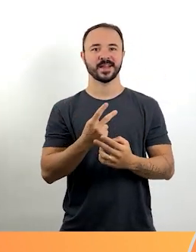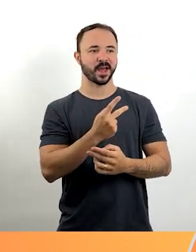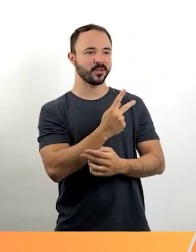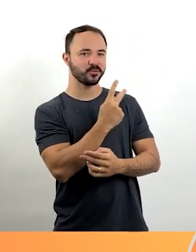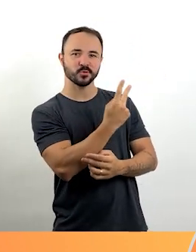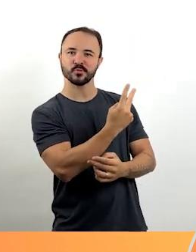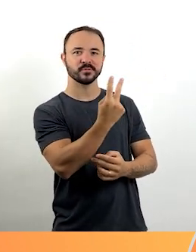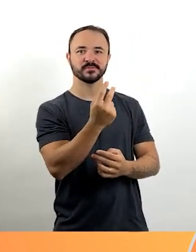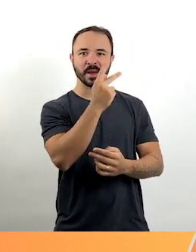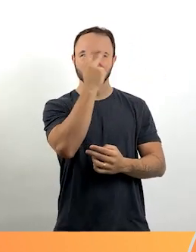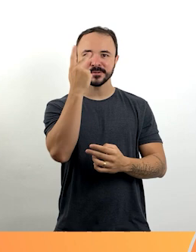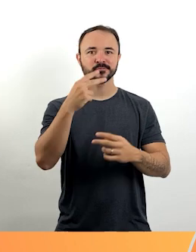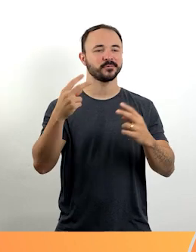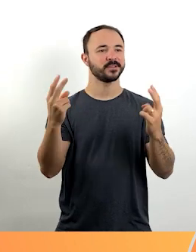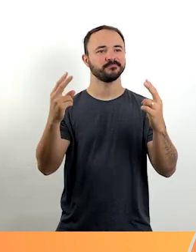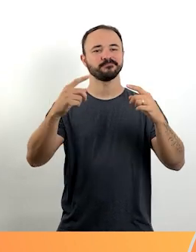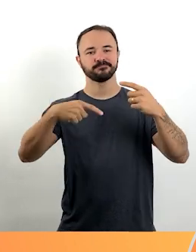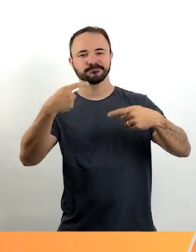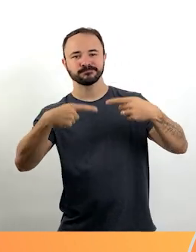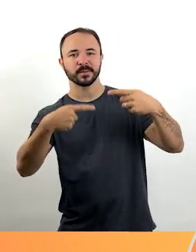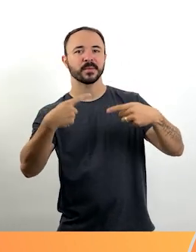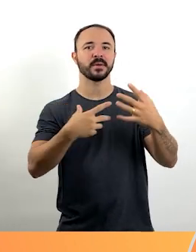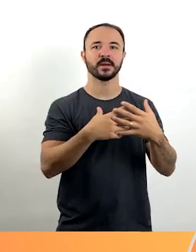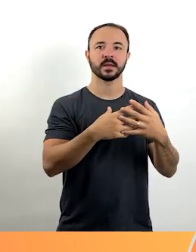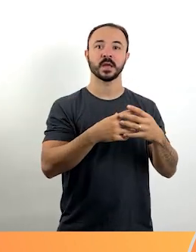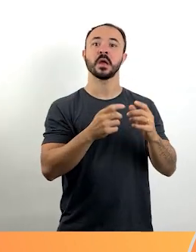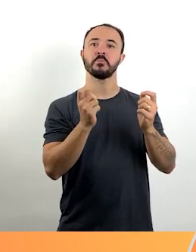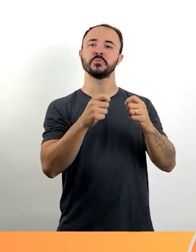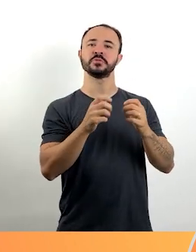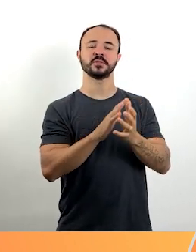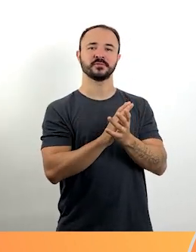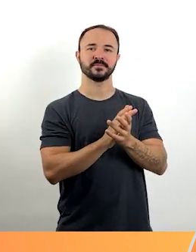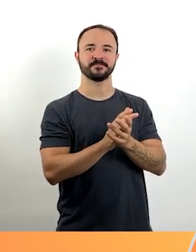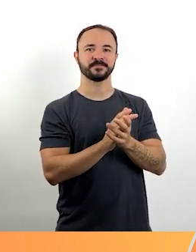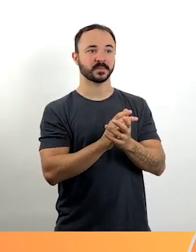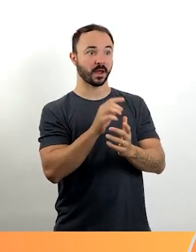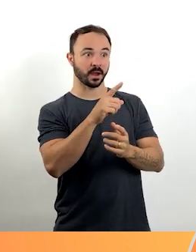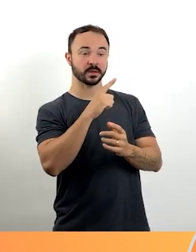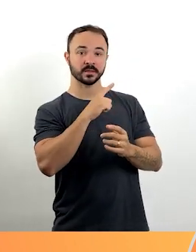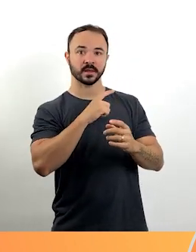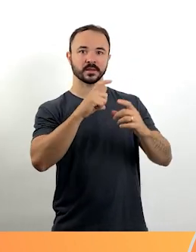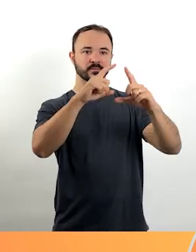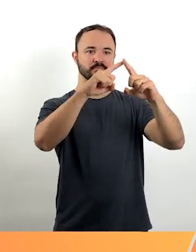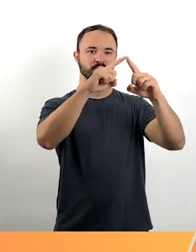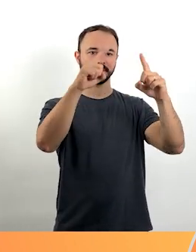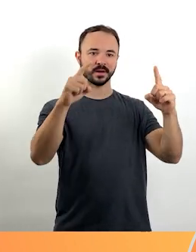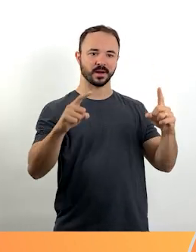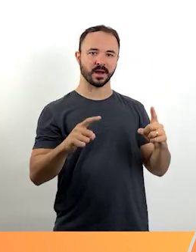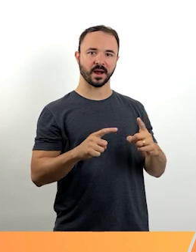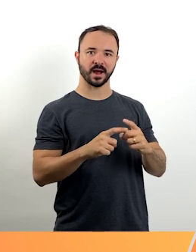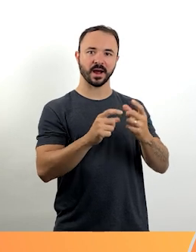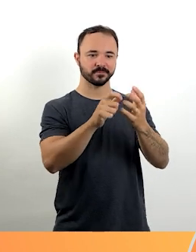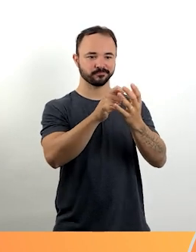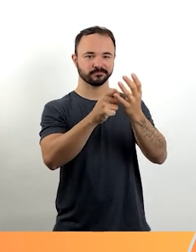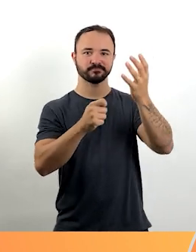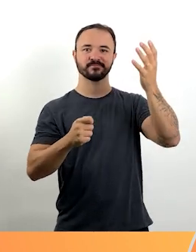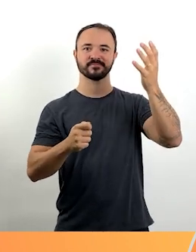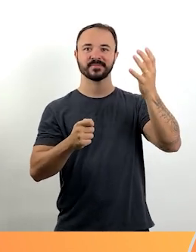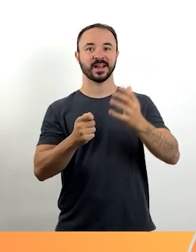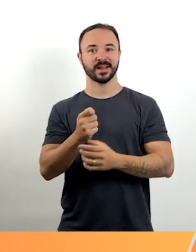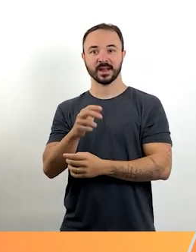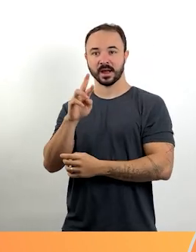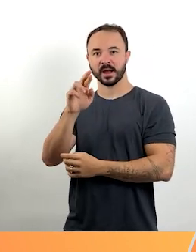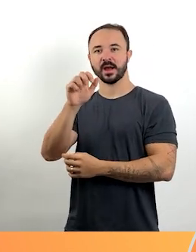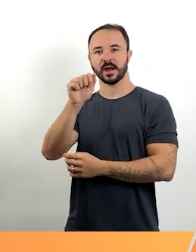uma das pessoas praticando essa modalidade, logicamente você vai identificar que ele vai